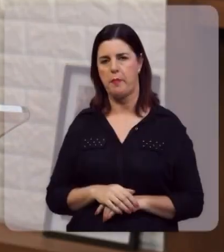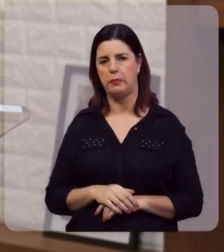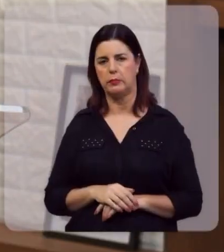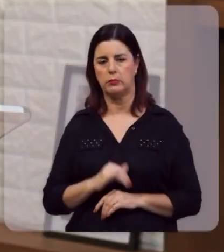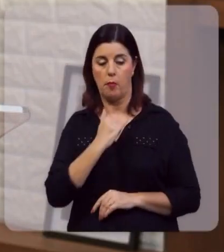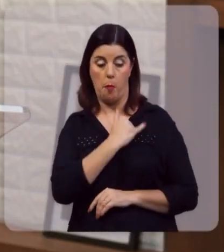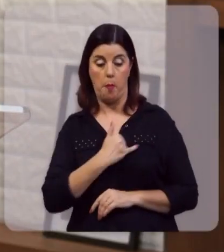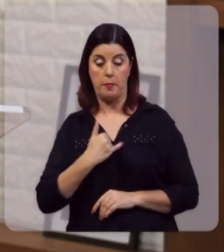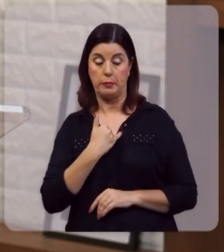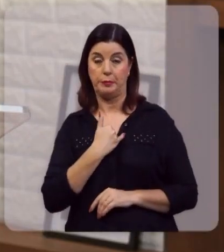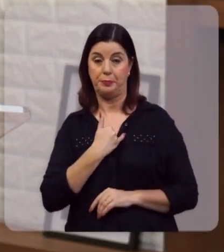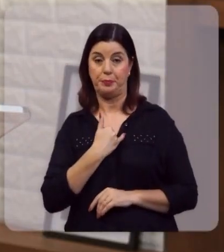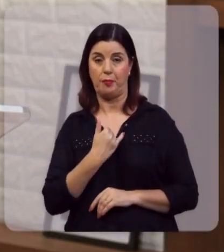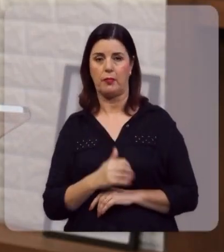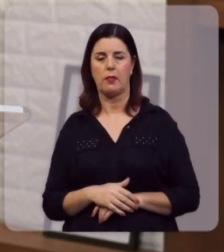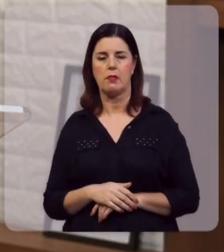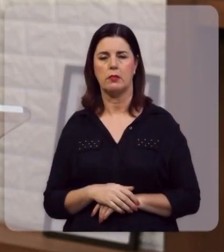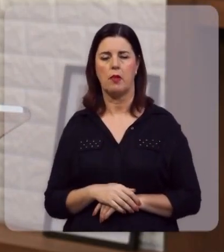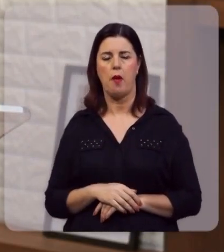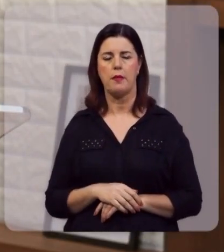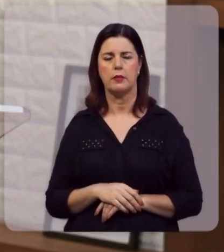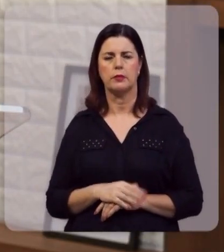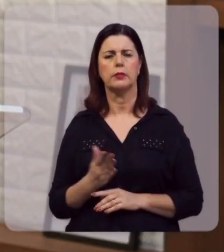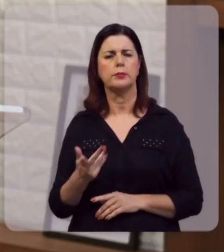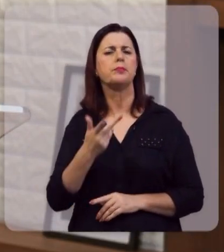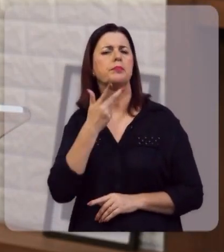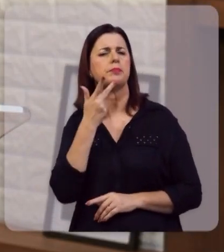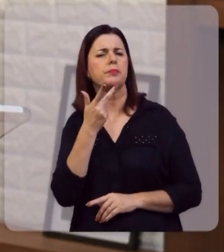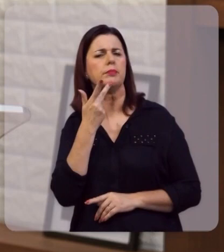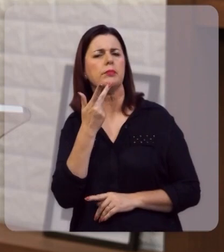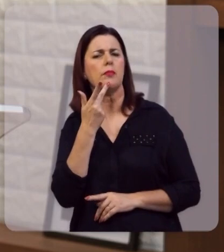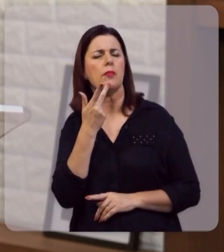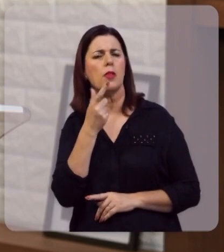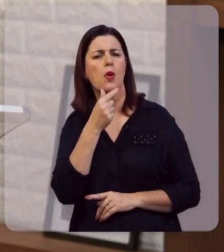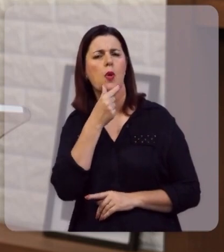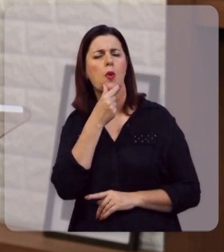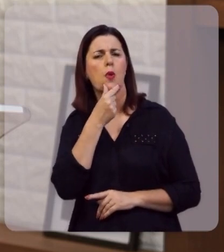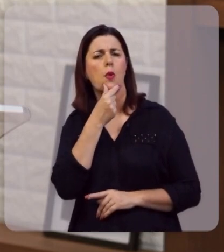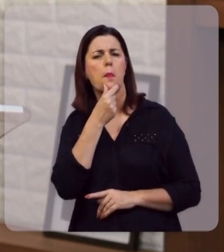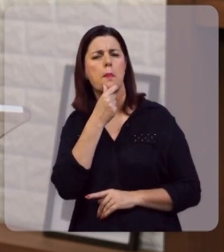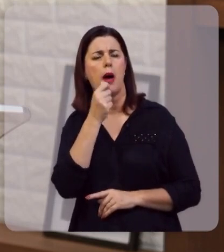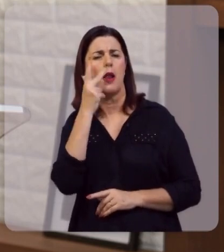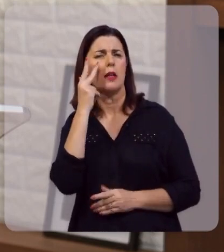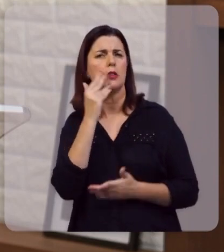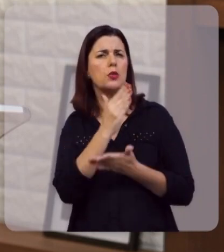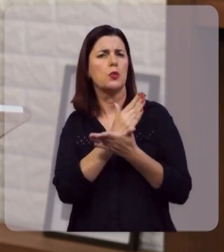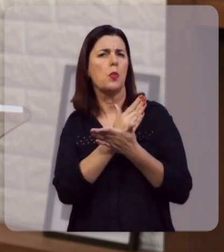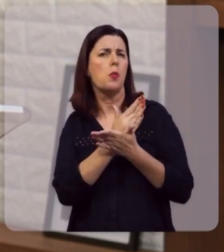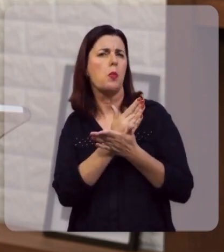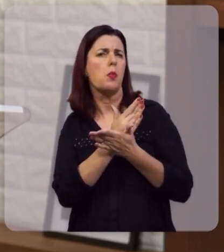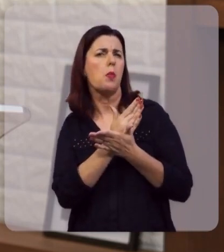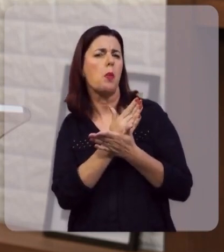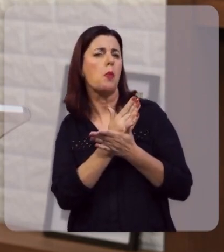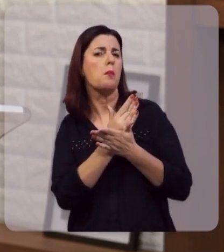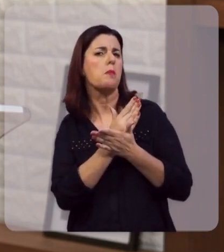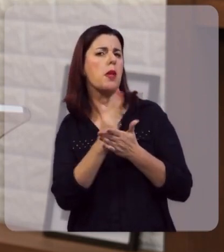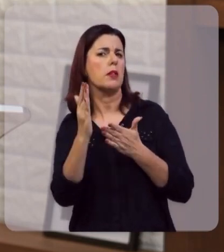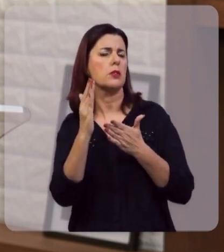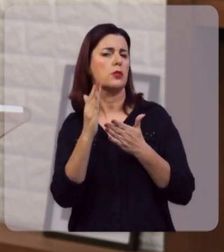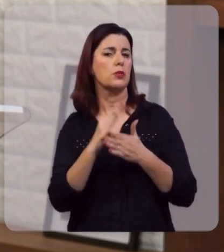João Batista é considerado a dobradiça da